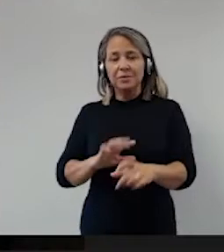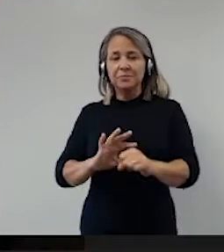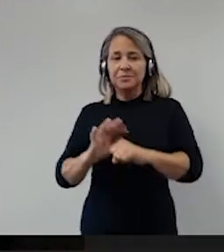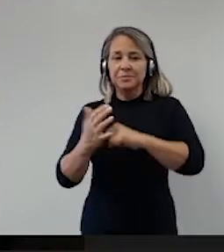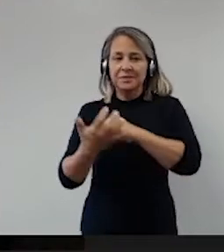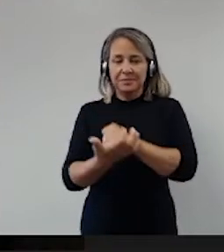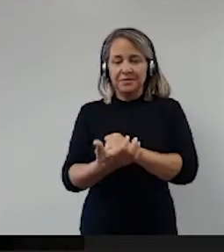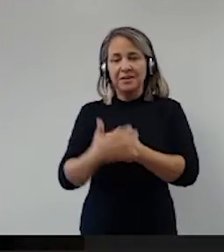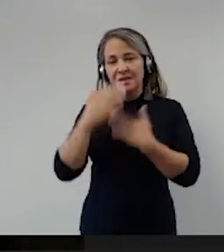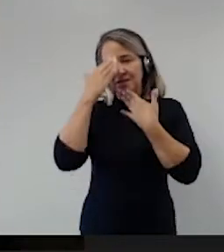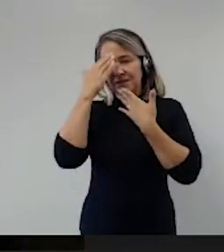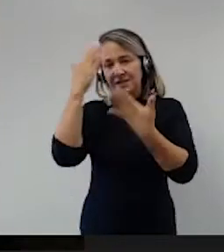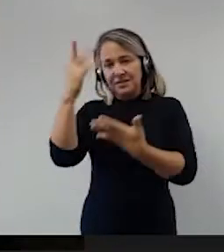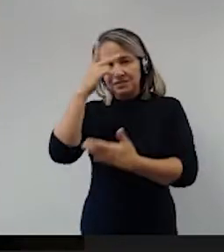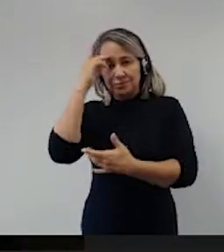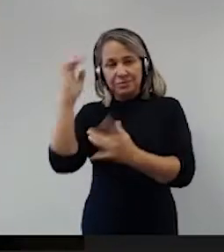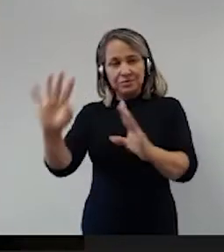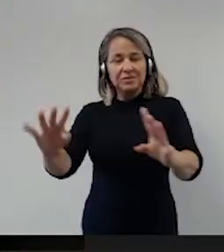nos acompanhando